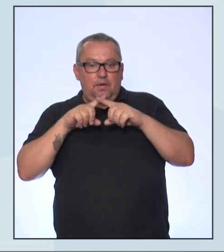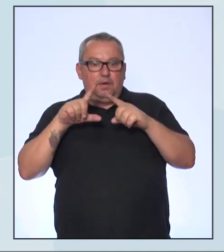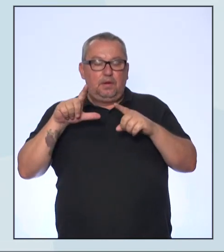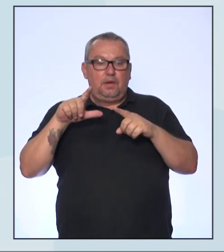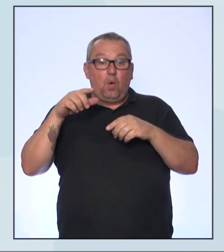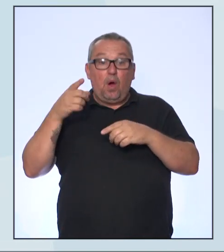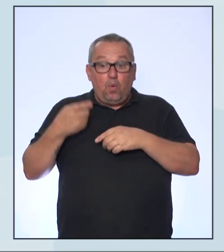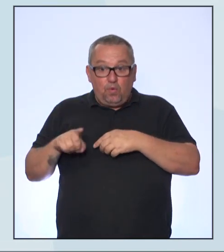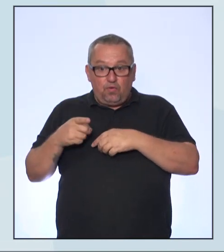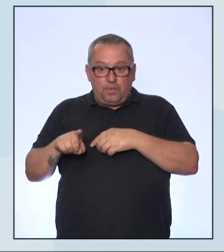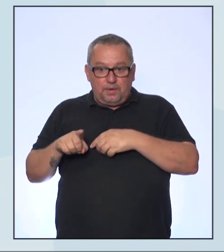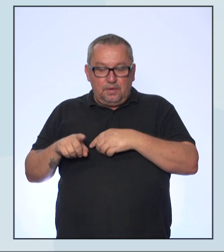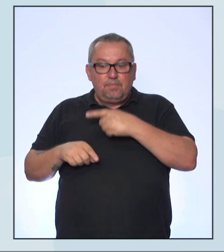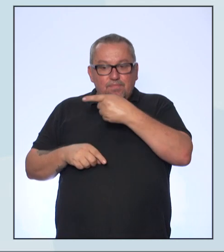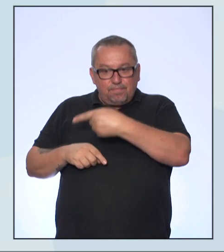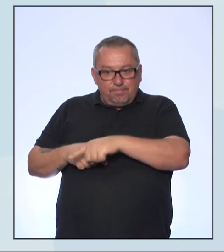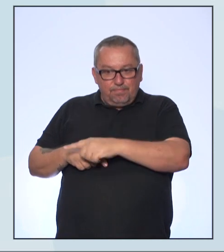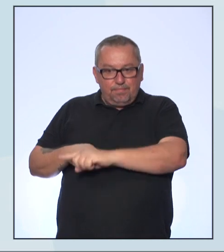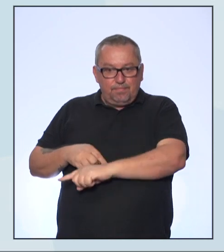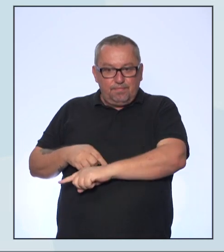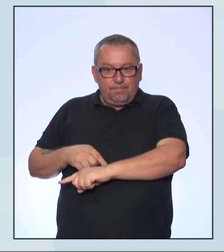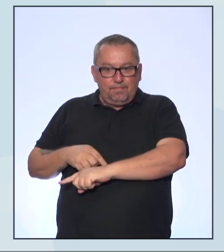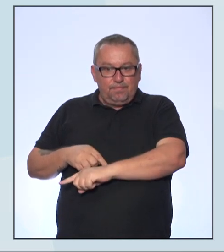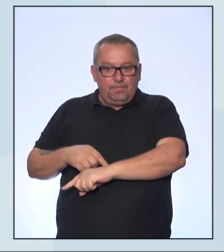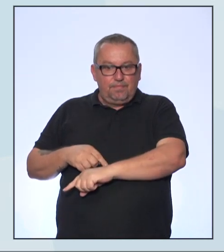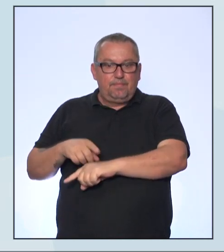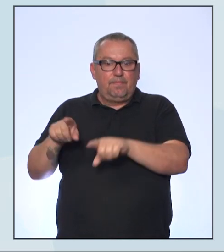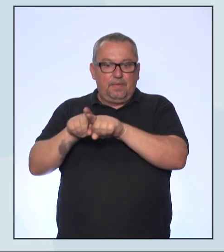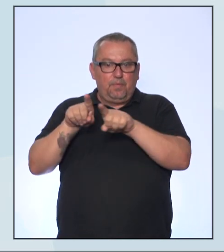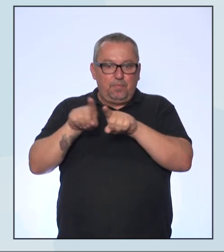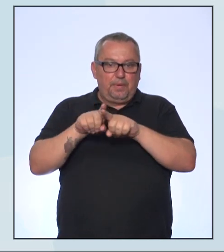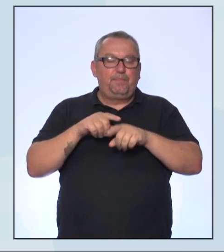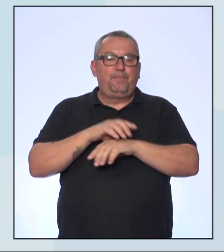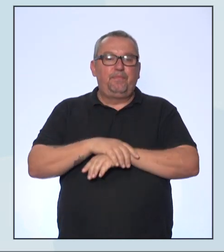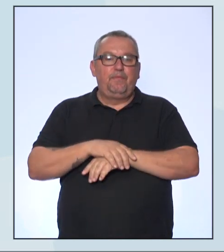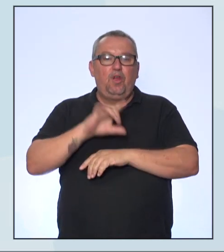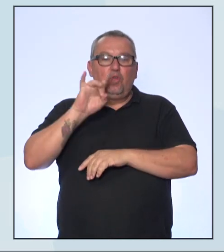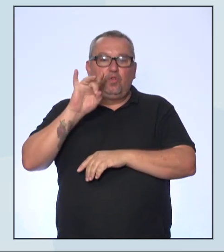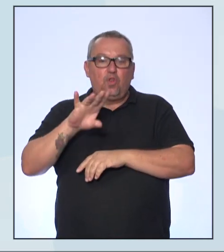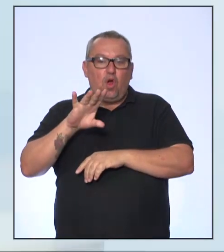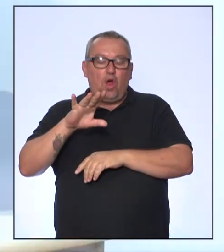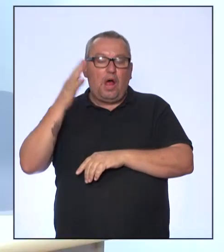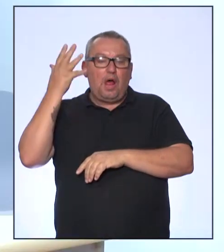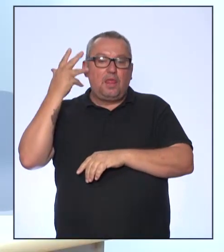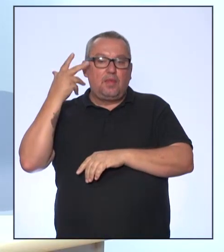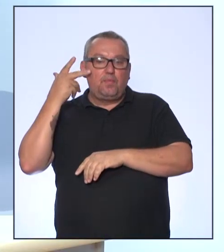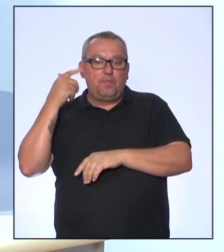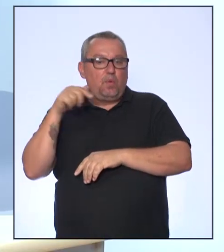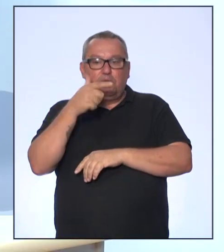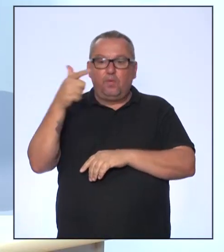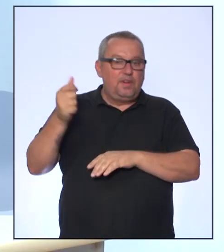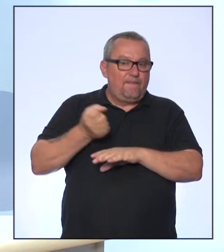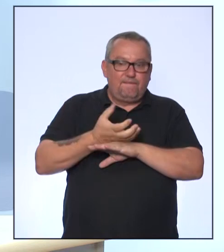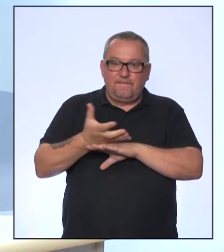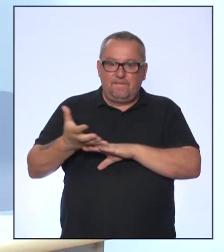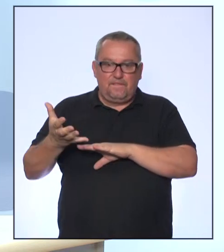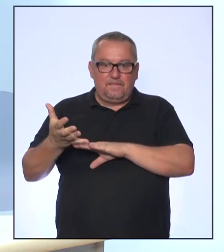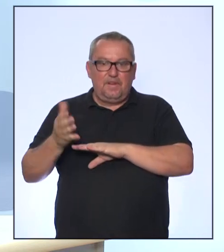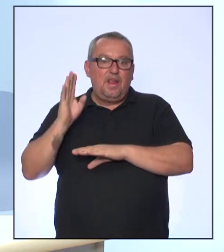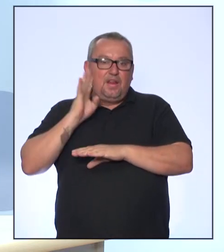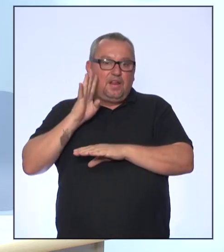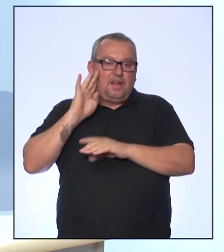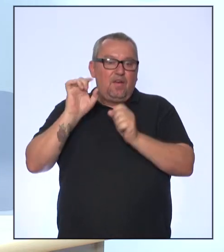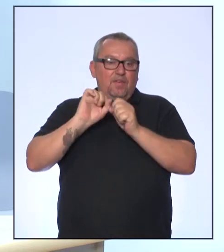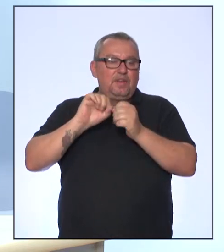lisossomo e, deixa eu lembrar, qualquer outro, centríolo. Só tenho na célula animal, não tenho na célula vegetal. É legal fazer